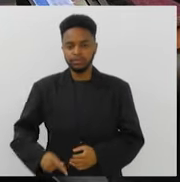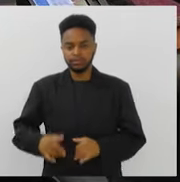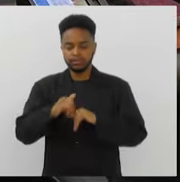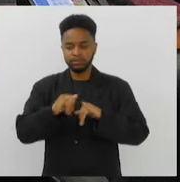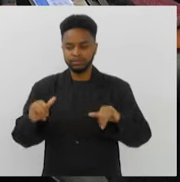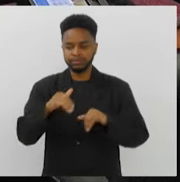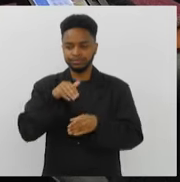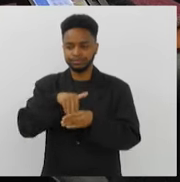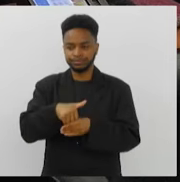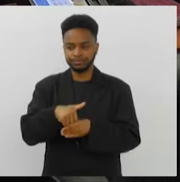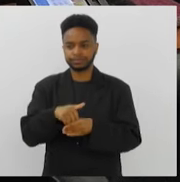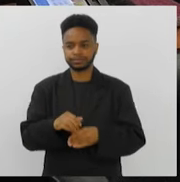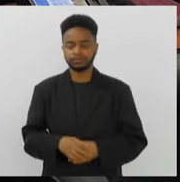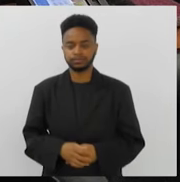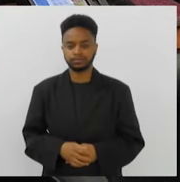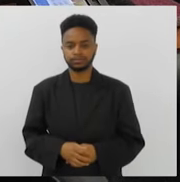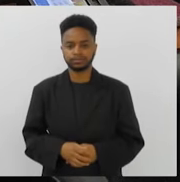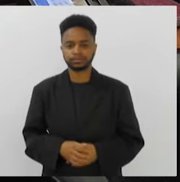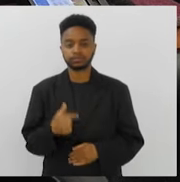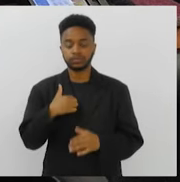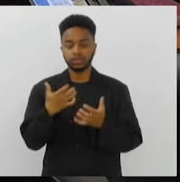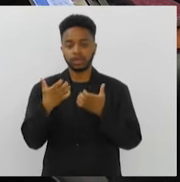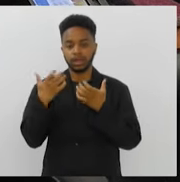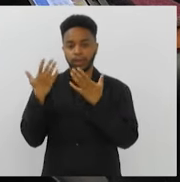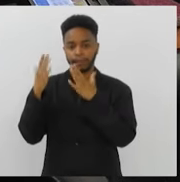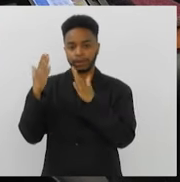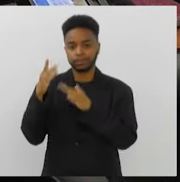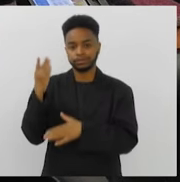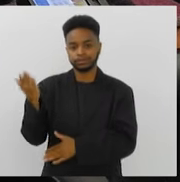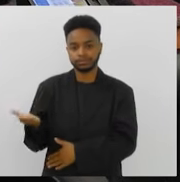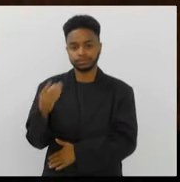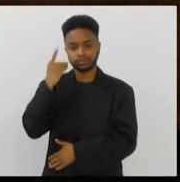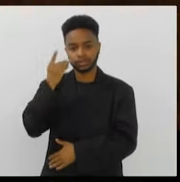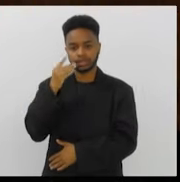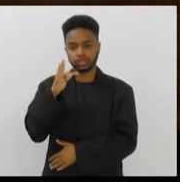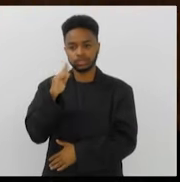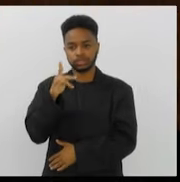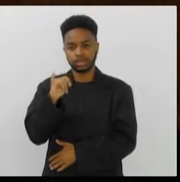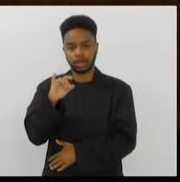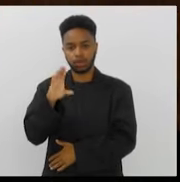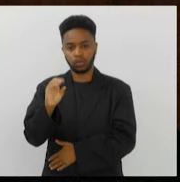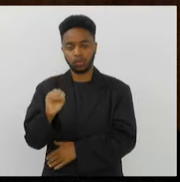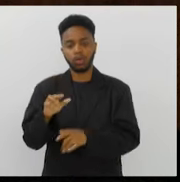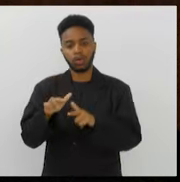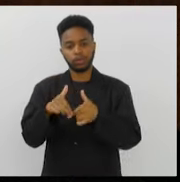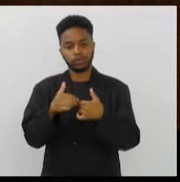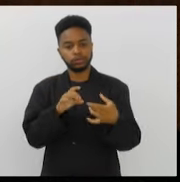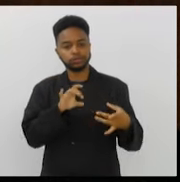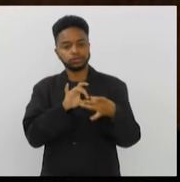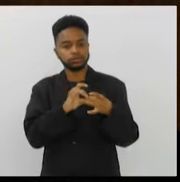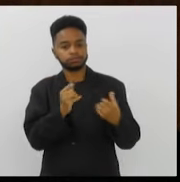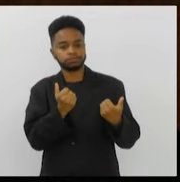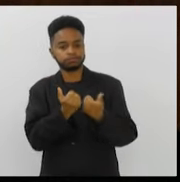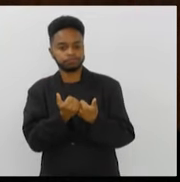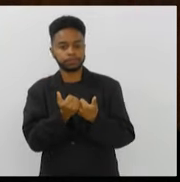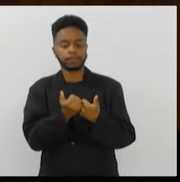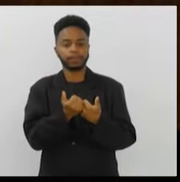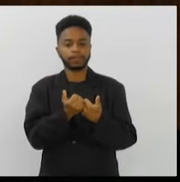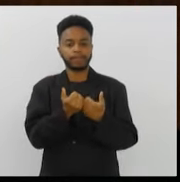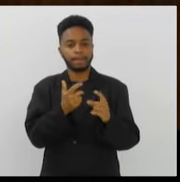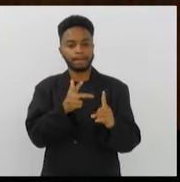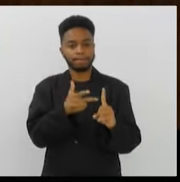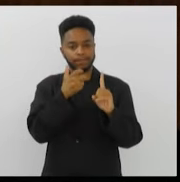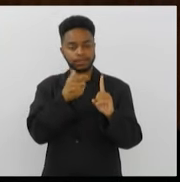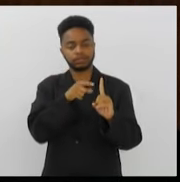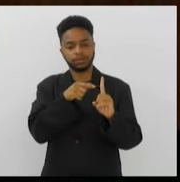voto... Declaração de voto, deputado Vinícius Rolino. Eu queria parabenizar o deputado Tiago Rangel pela hombridade em reconhecer o mandato